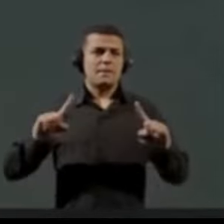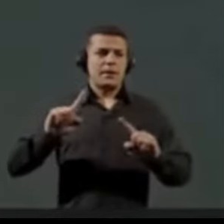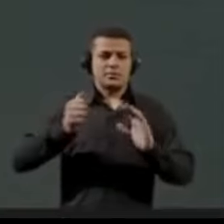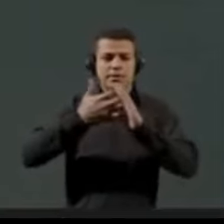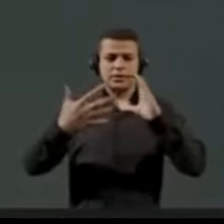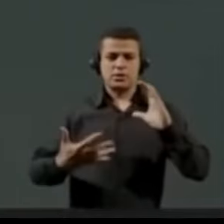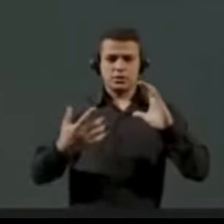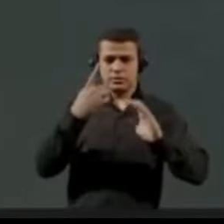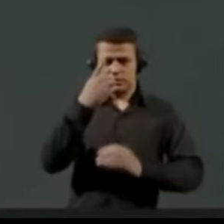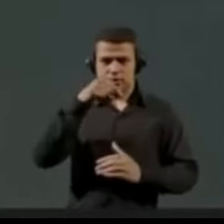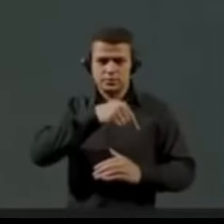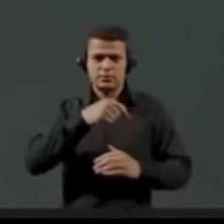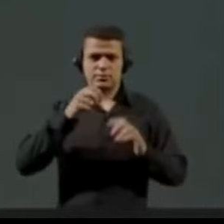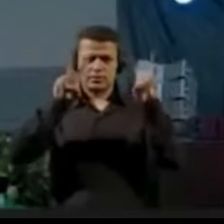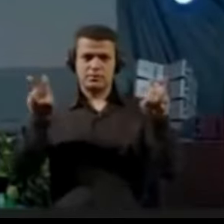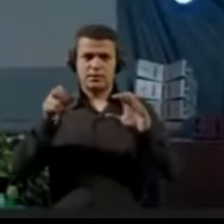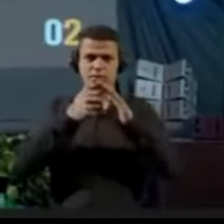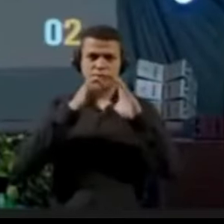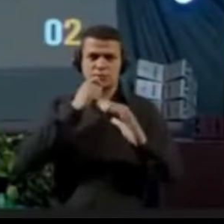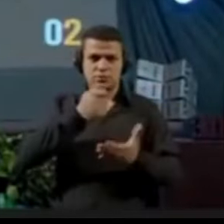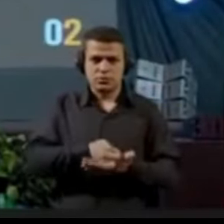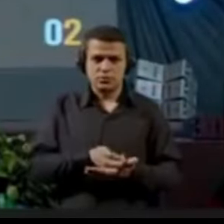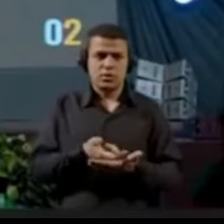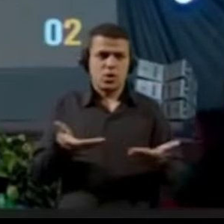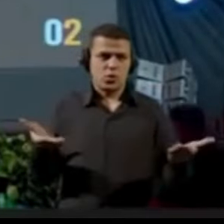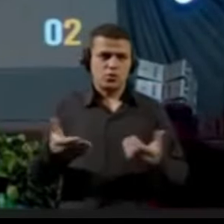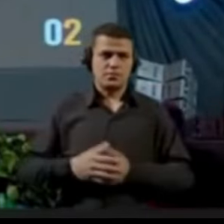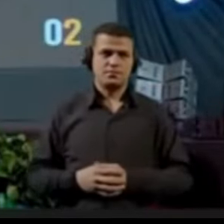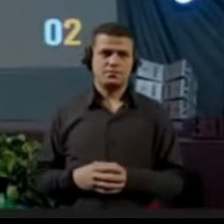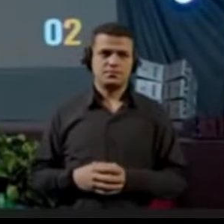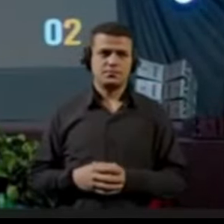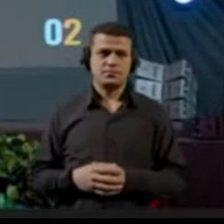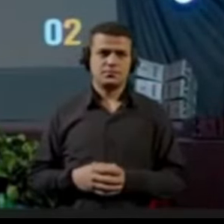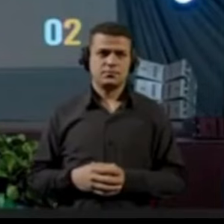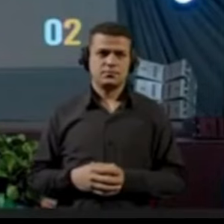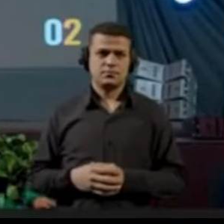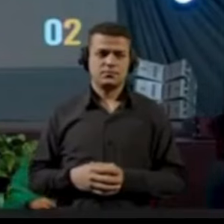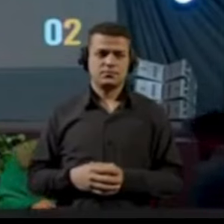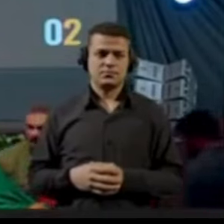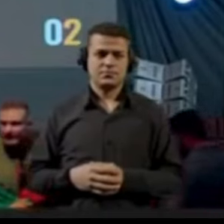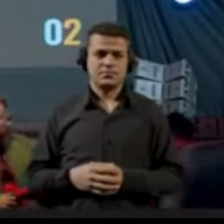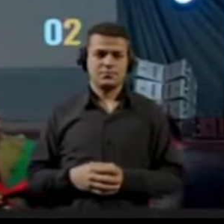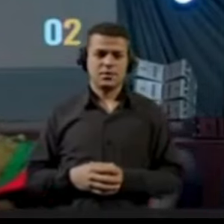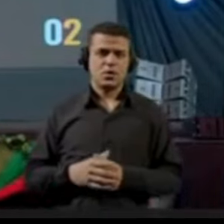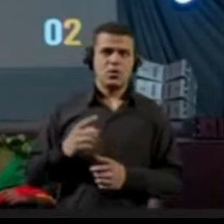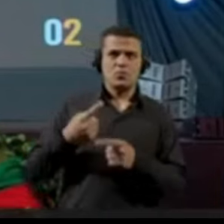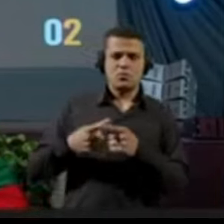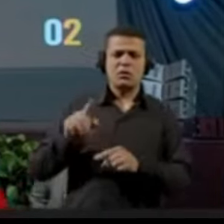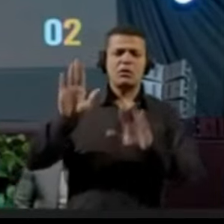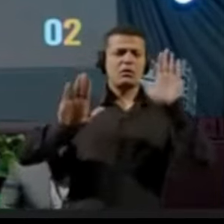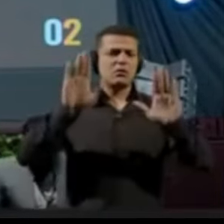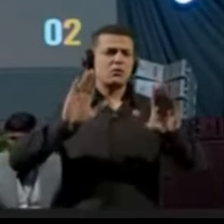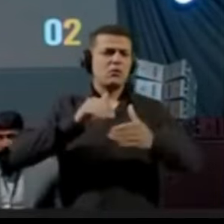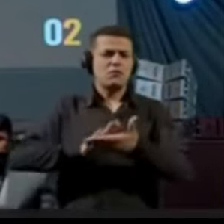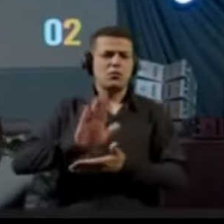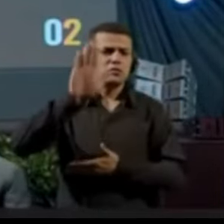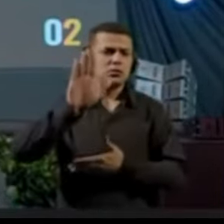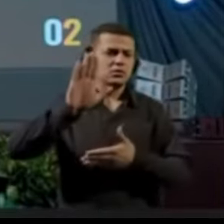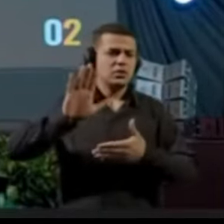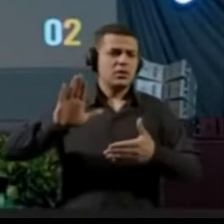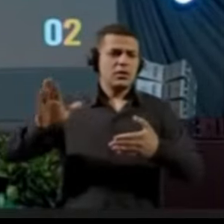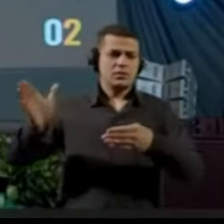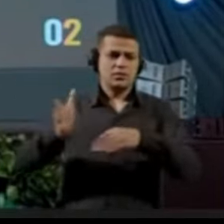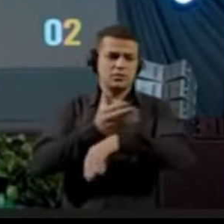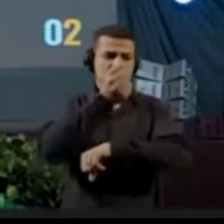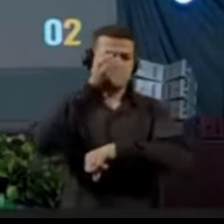dessa ditadura que nós estamos passando hoje. Quem de nós não votou na época do impeachment da Dilma, antes, né, dela se eleger,